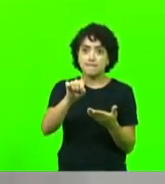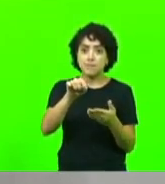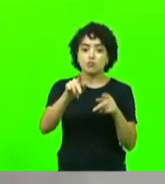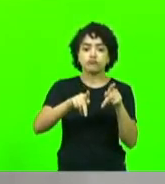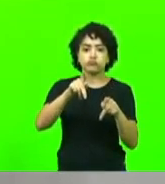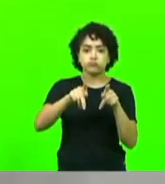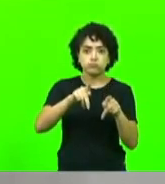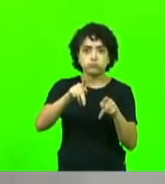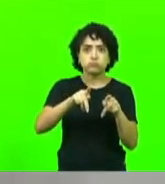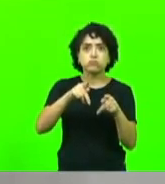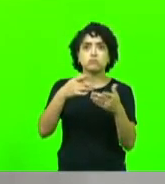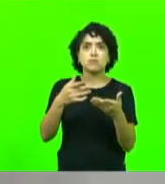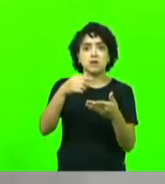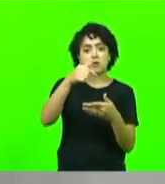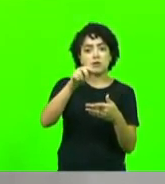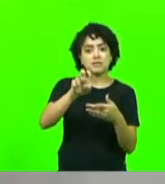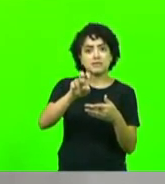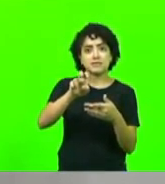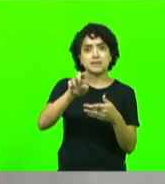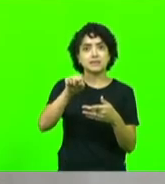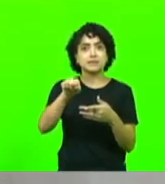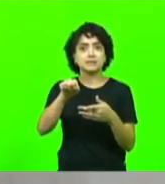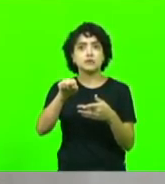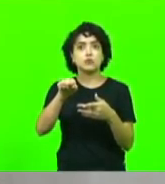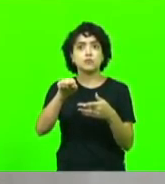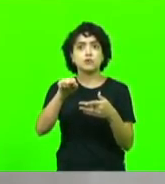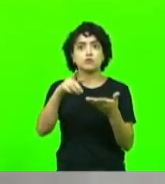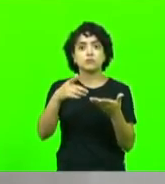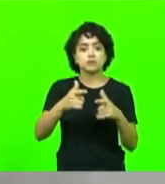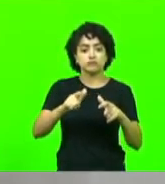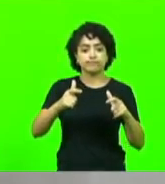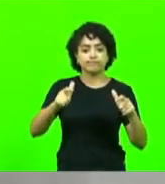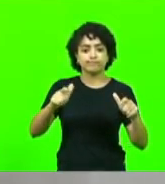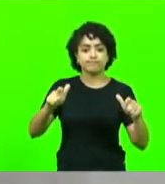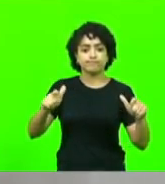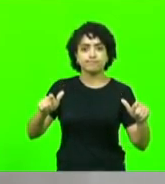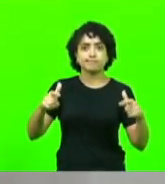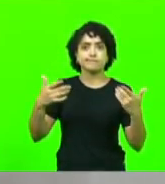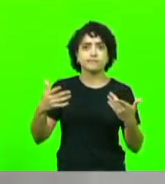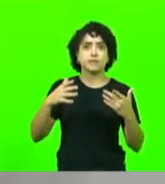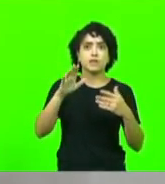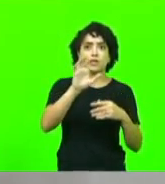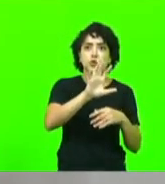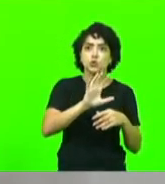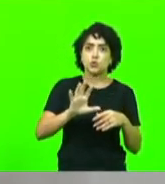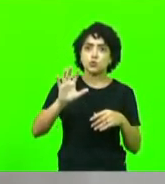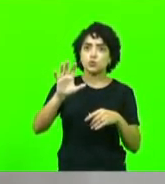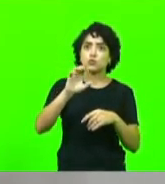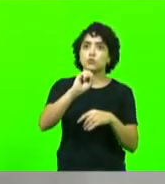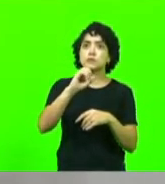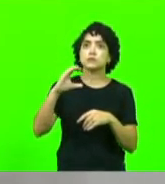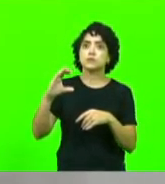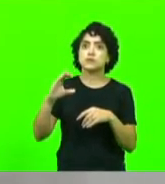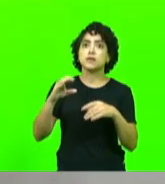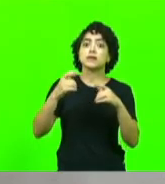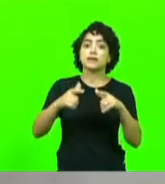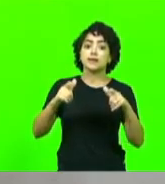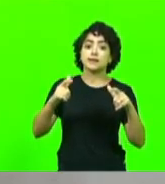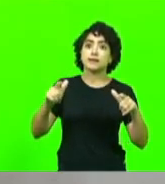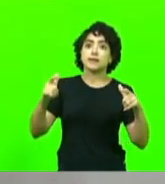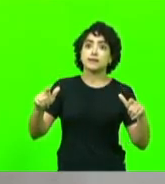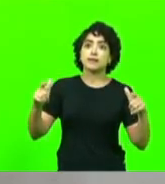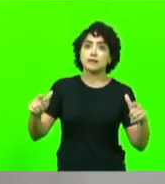praticamente 75 mil habitantes, presidente. Então, o crescimento é vegetativo em todo o estado de Santa Catarina. O nosso estado cresce muito, porque nós